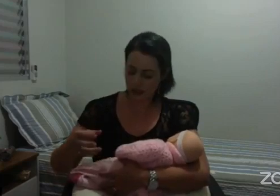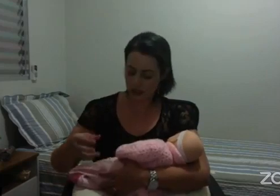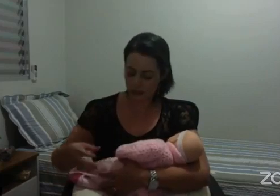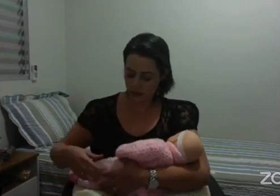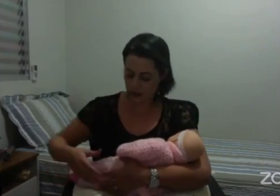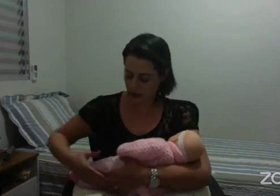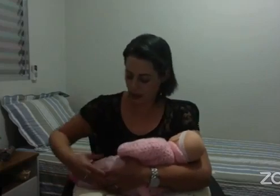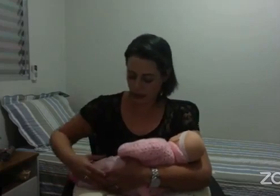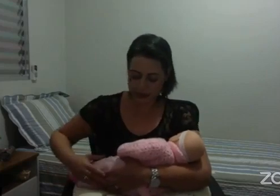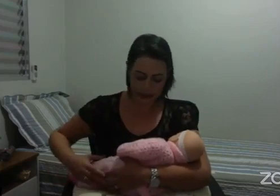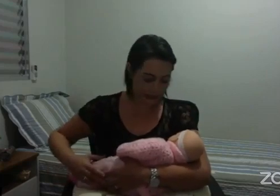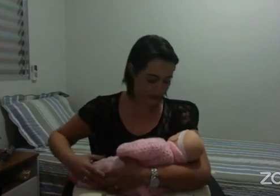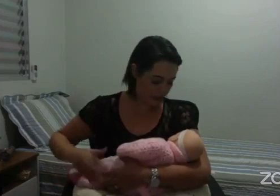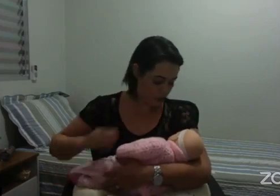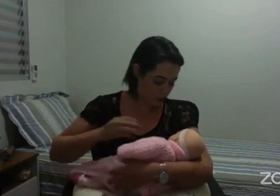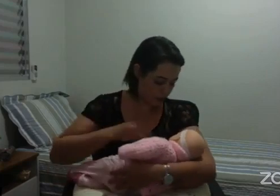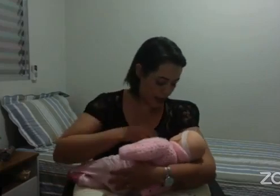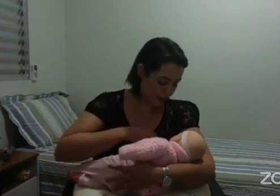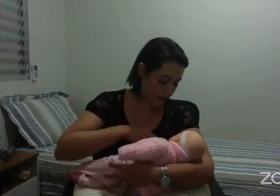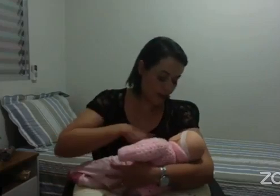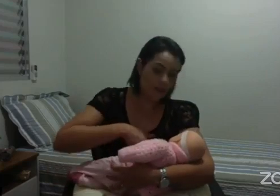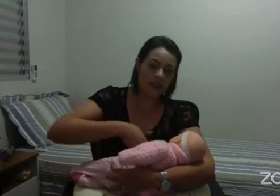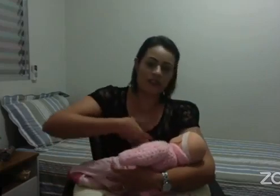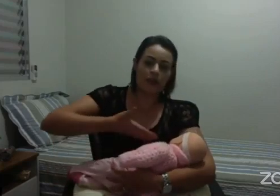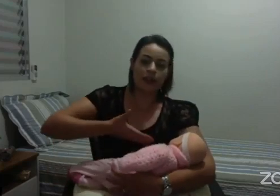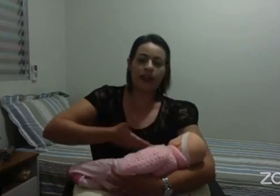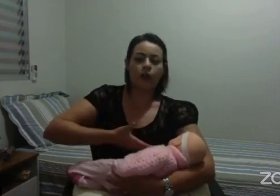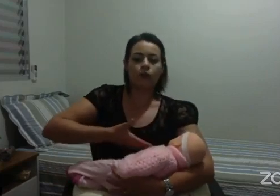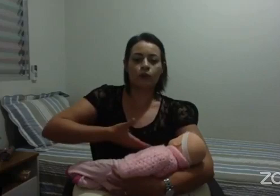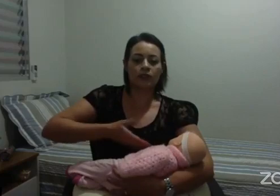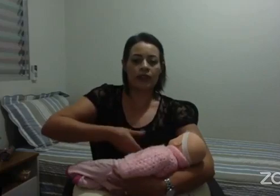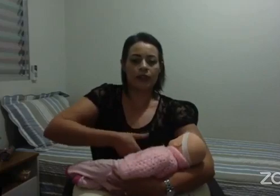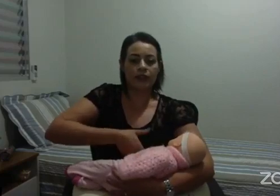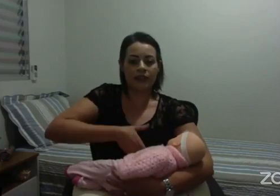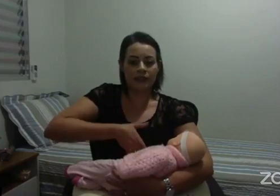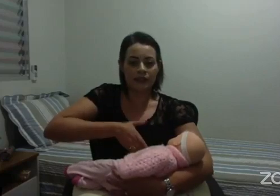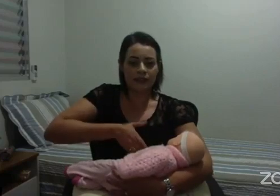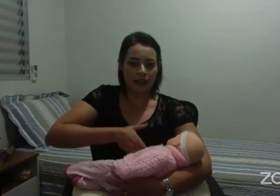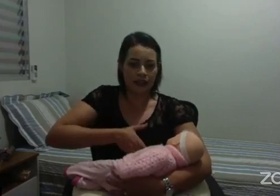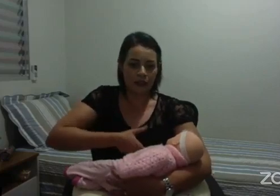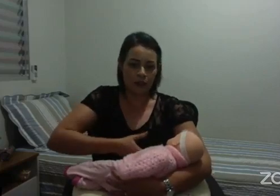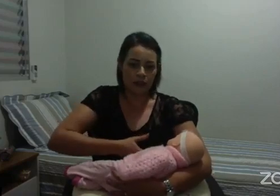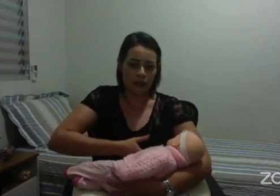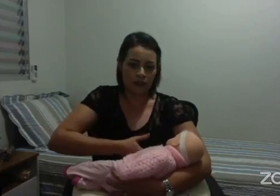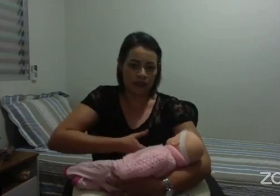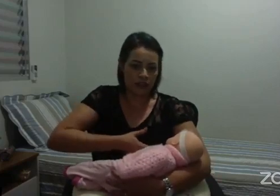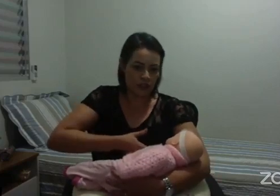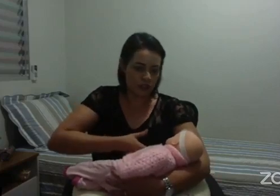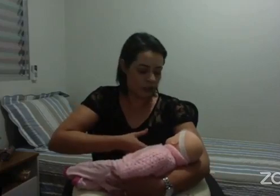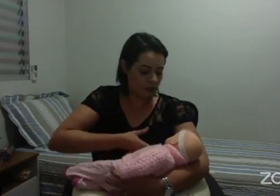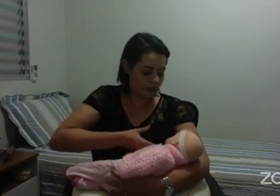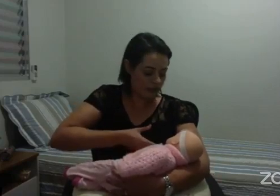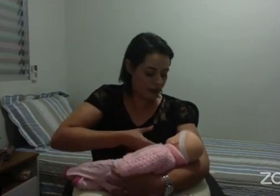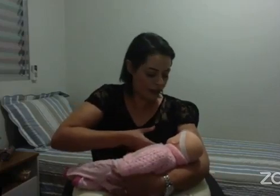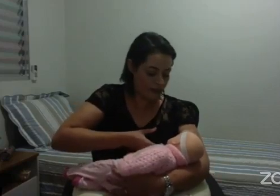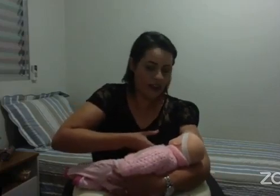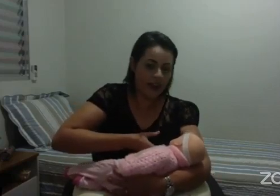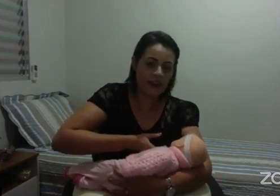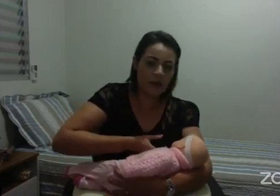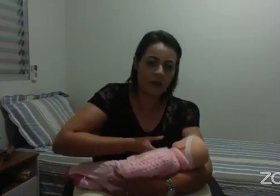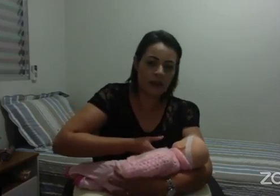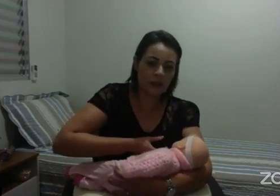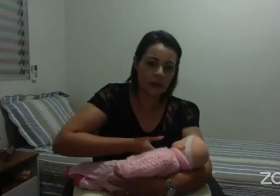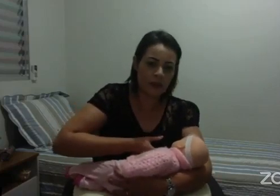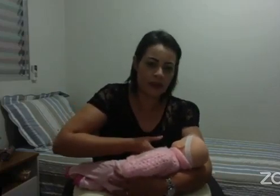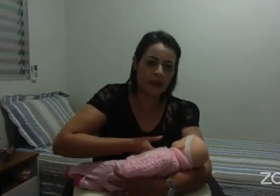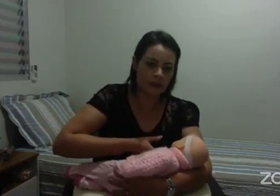tá? Então, assim, a perninha dele está acomodada, você vai pegar o seio em C, como eu tinha dito, e você vai levar